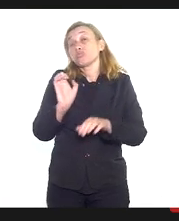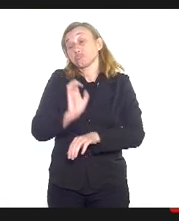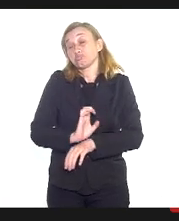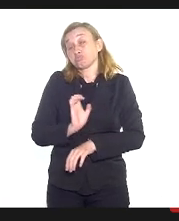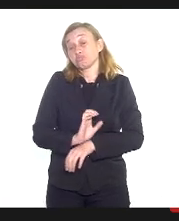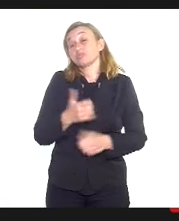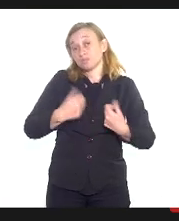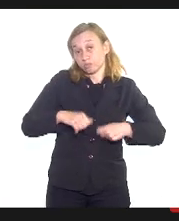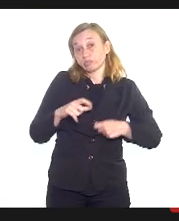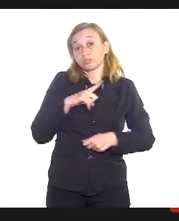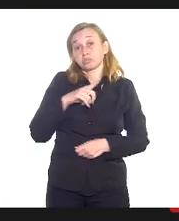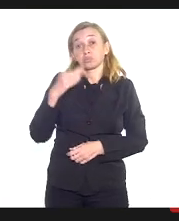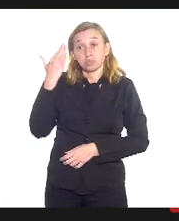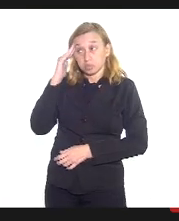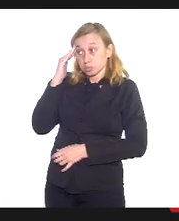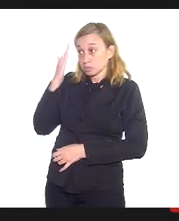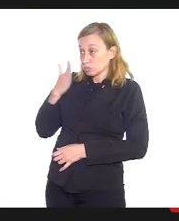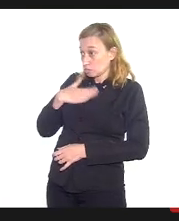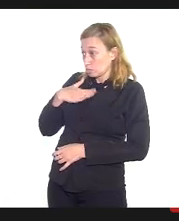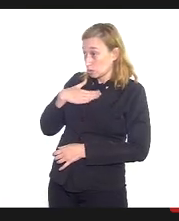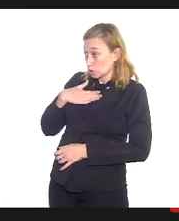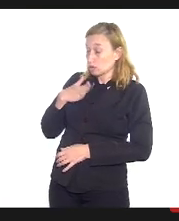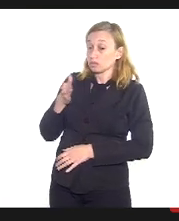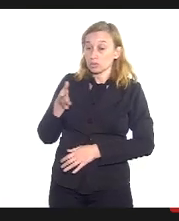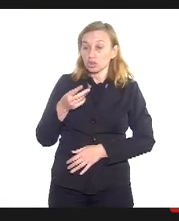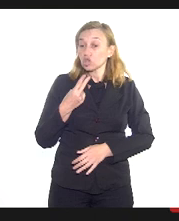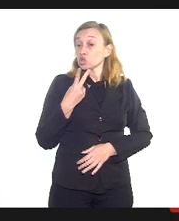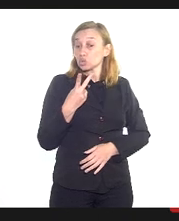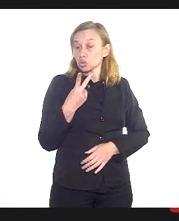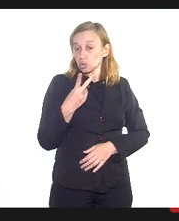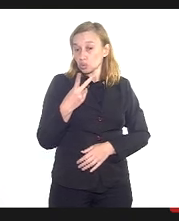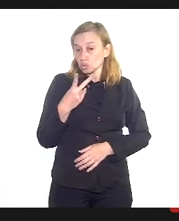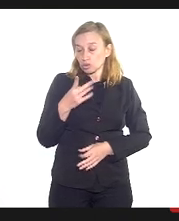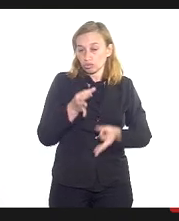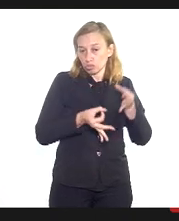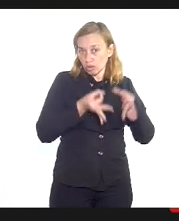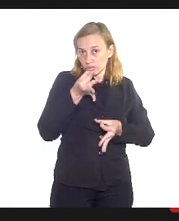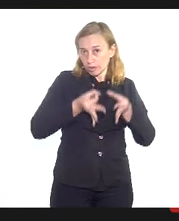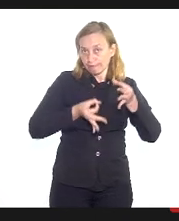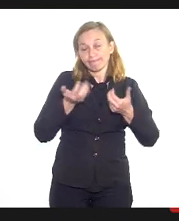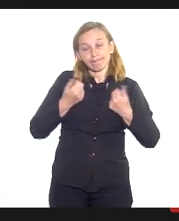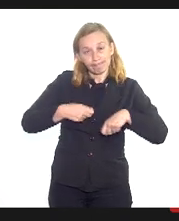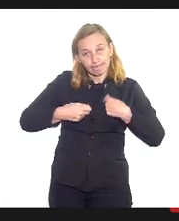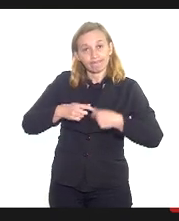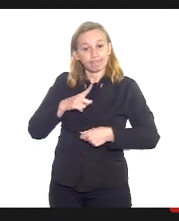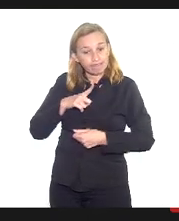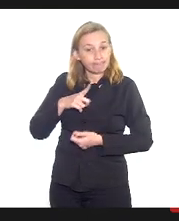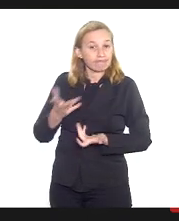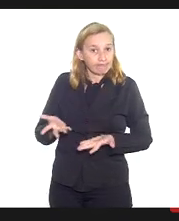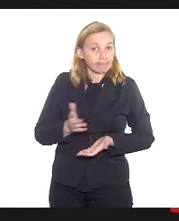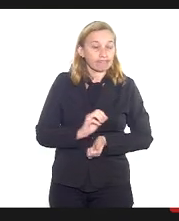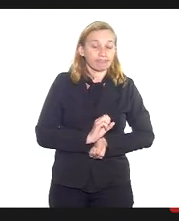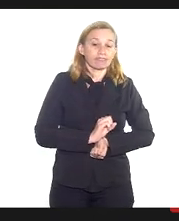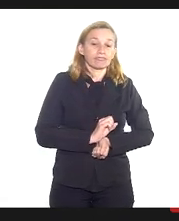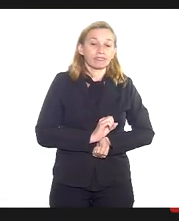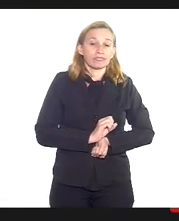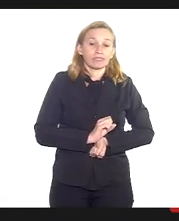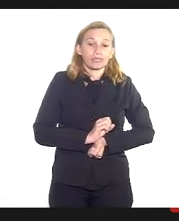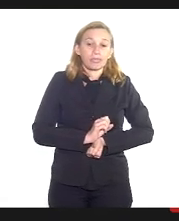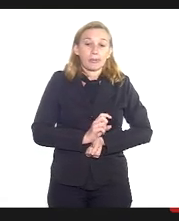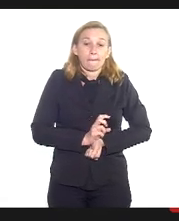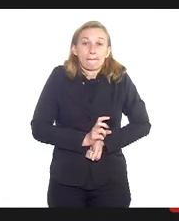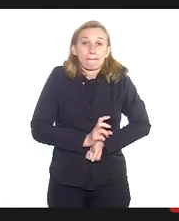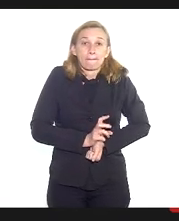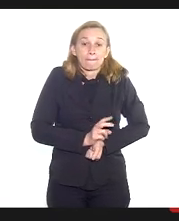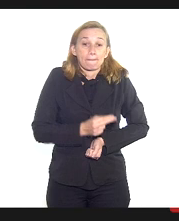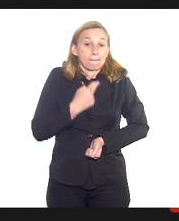entendimento, você está aí fazendo uma proposta, ele precisa ter duas instâncias de julgamento. Isso é legalidade. Ele não pode